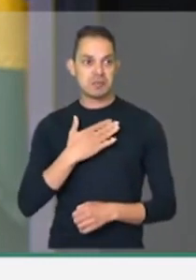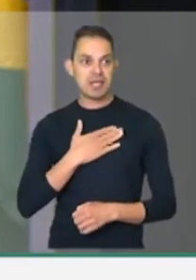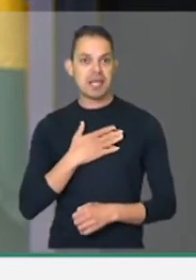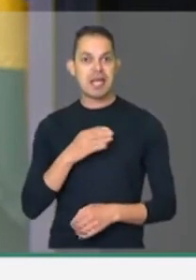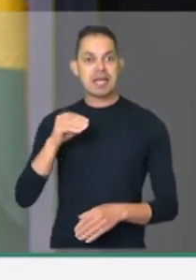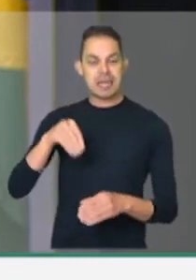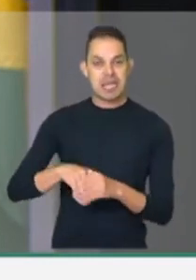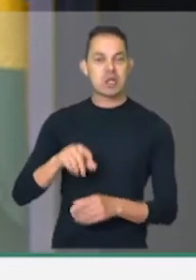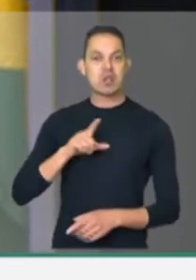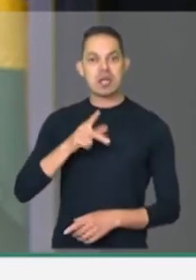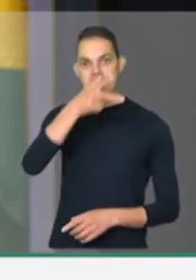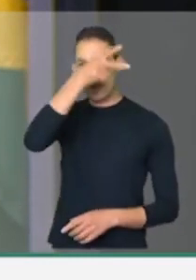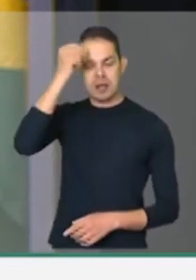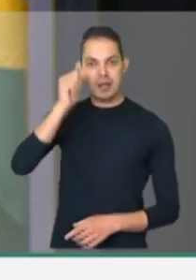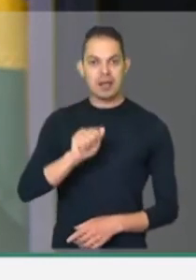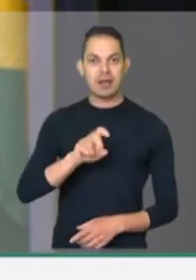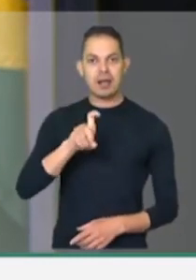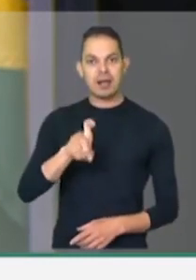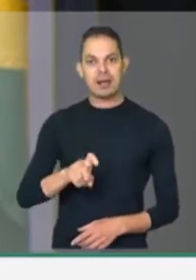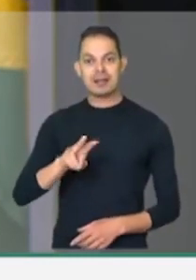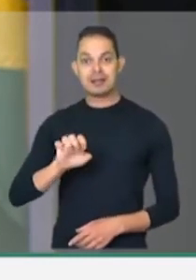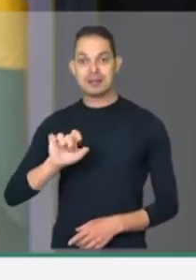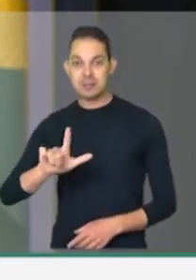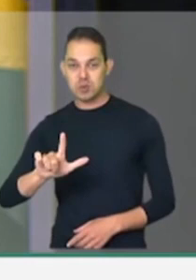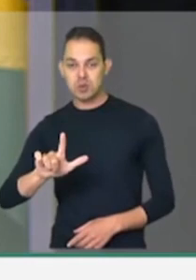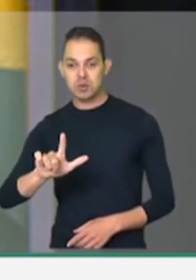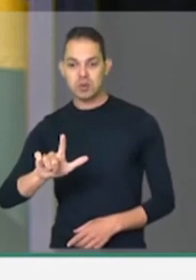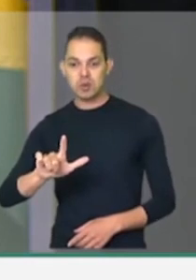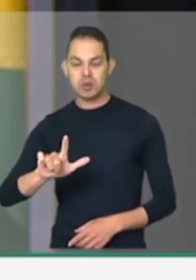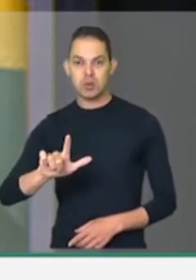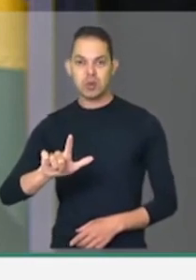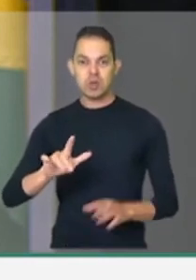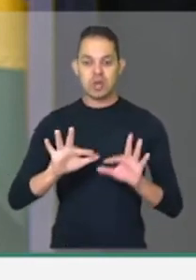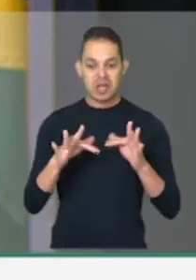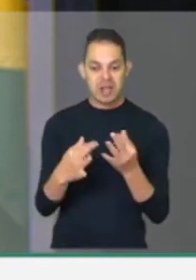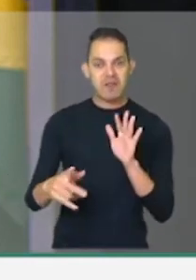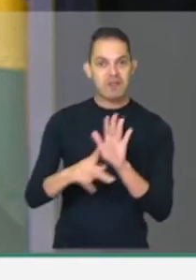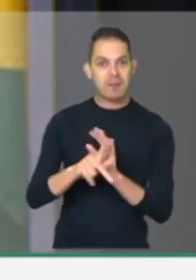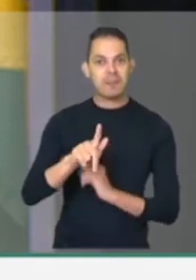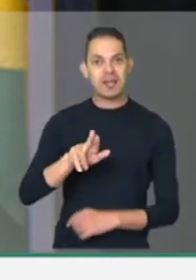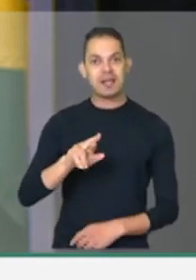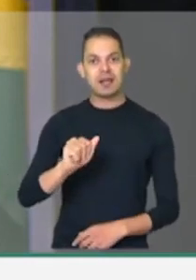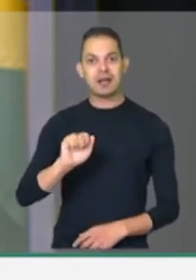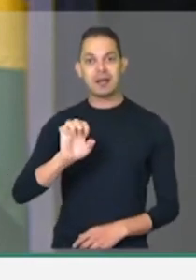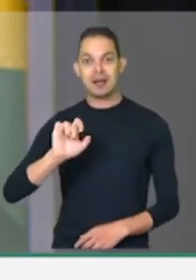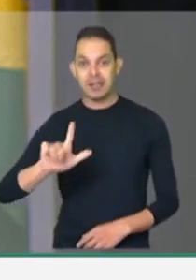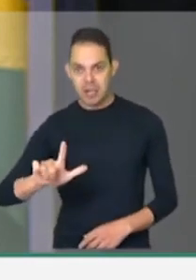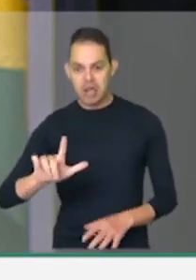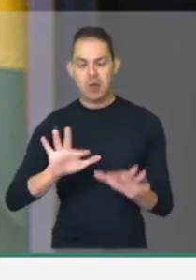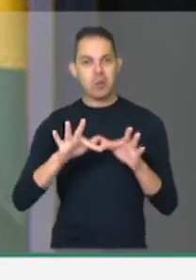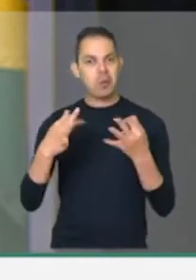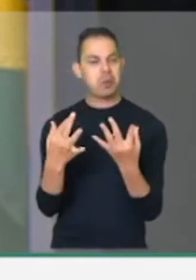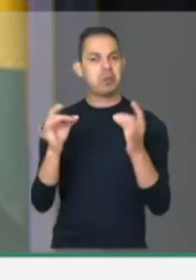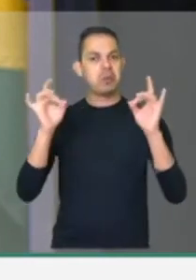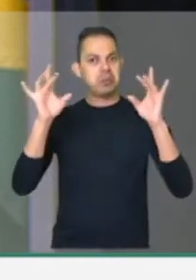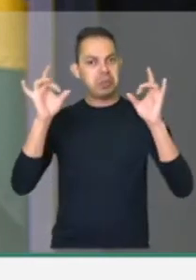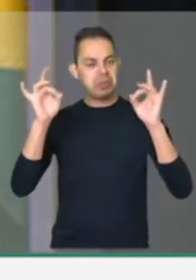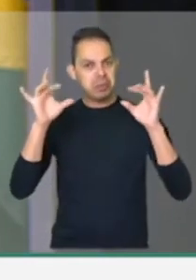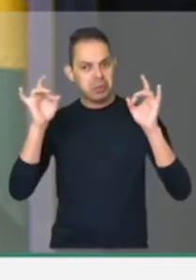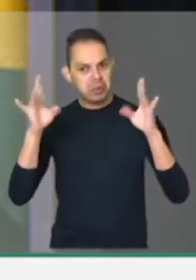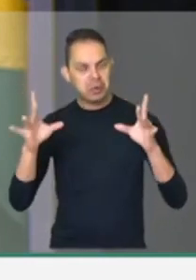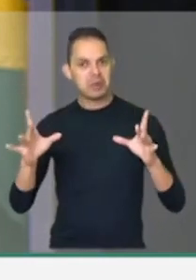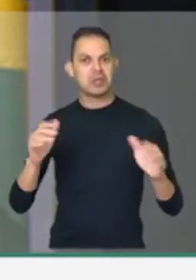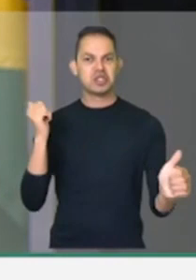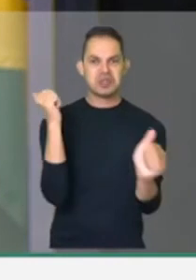o prefeito Axel grael é da família grael uma família consagradíssimo a renomada